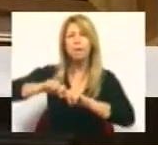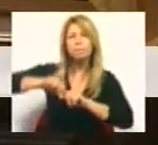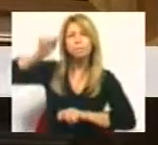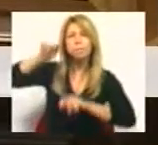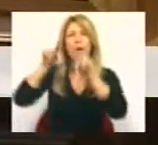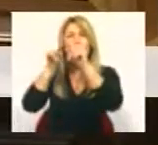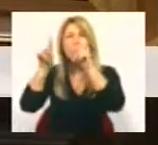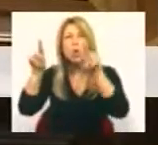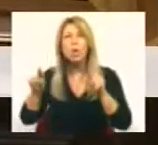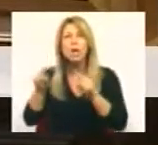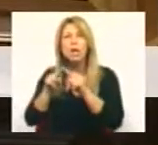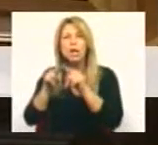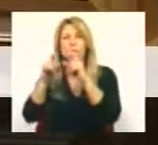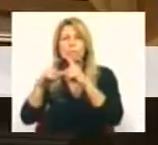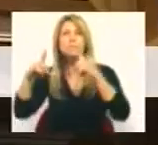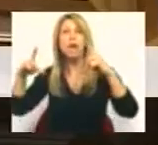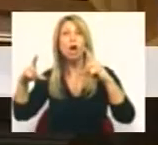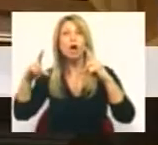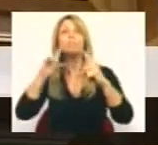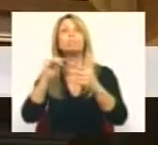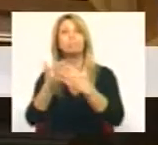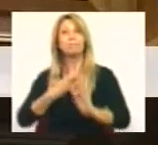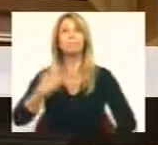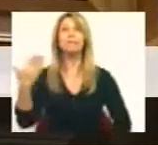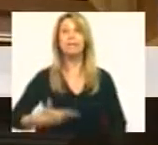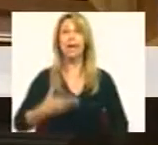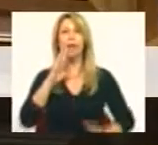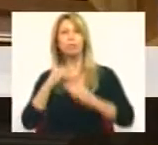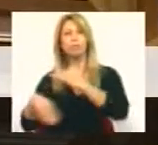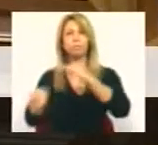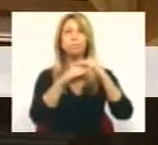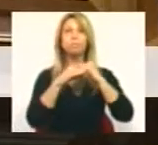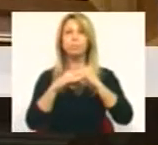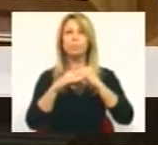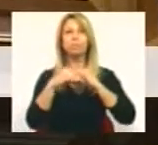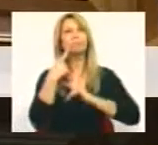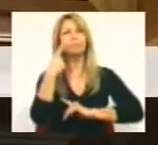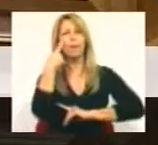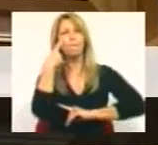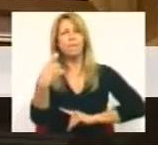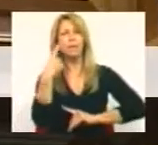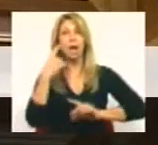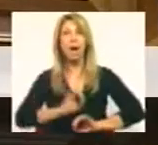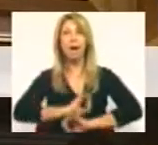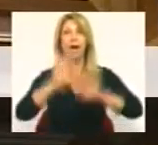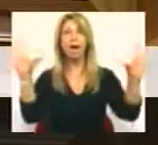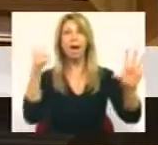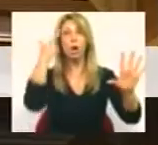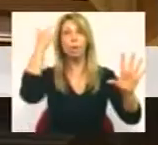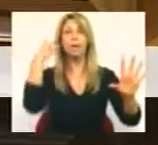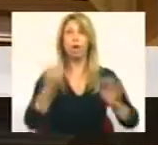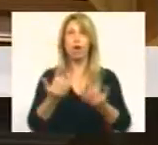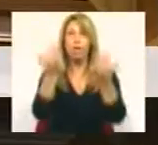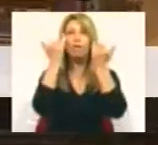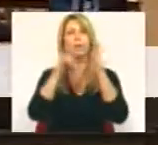caixa para que, de facto, esse direito à igualdade e à perceção clara da comunicação seja efetivado. Muito